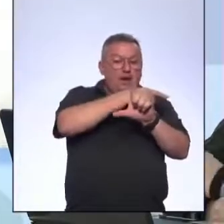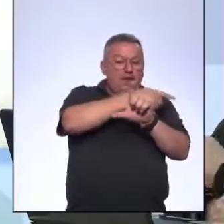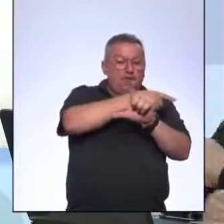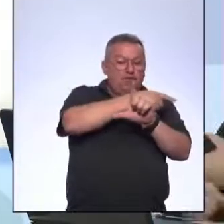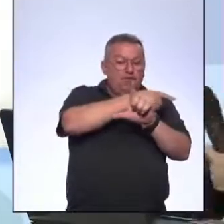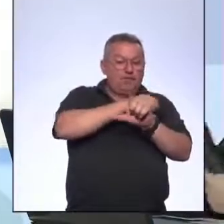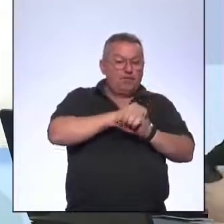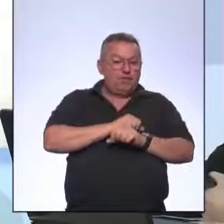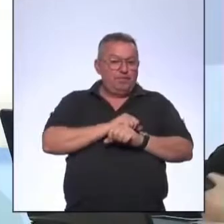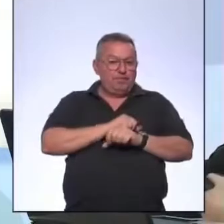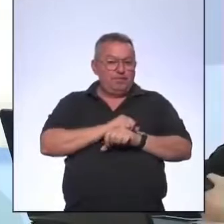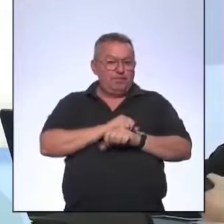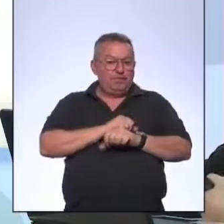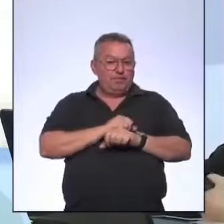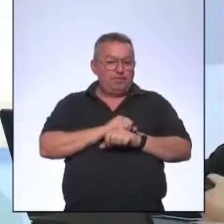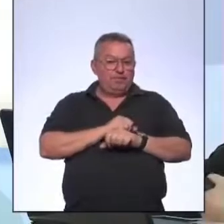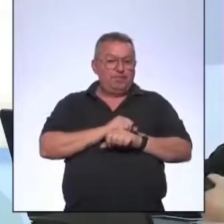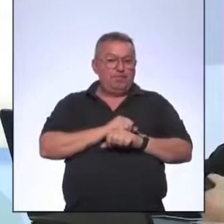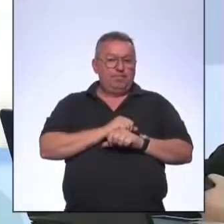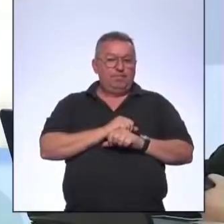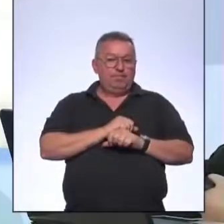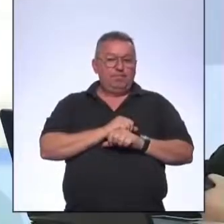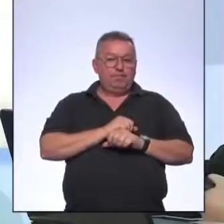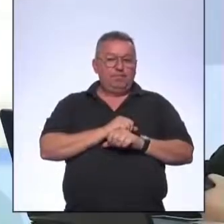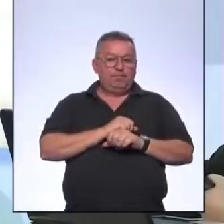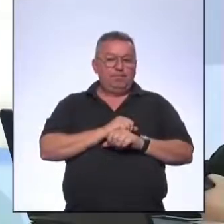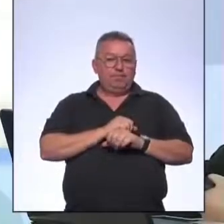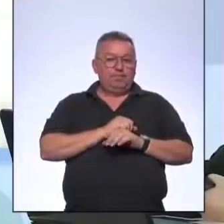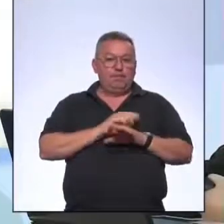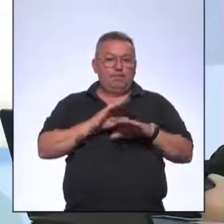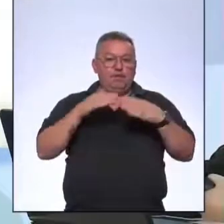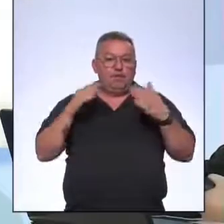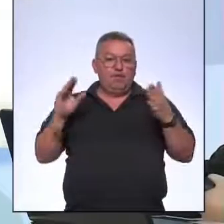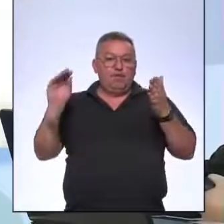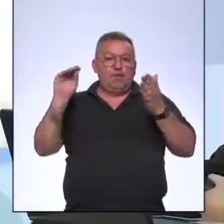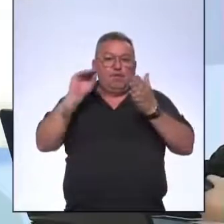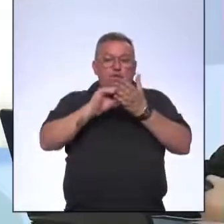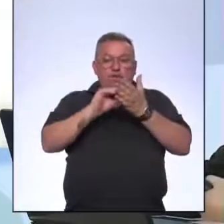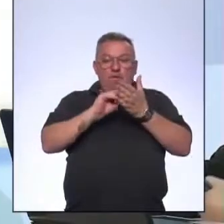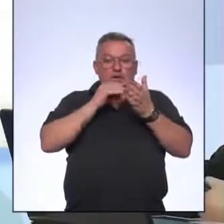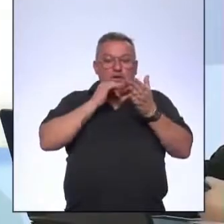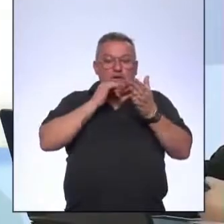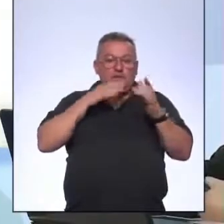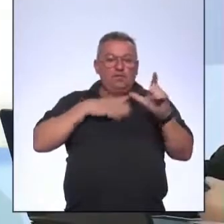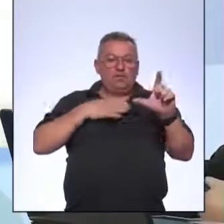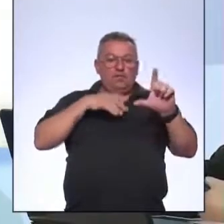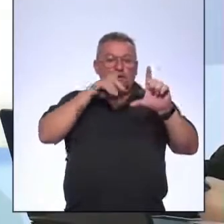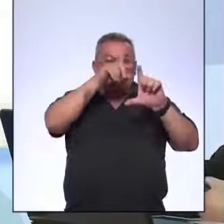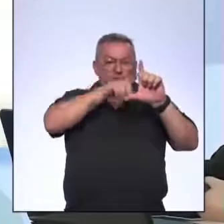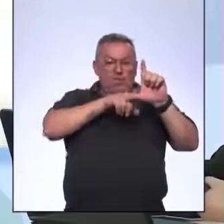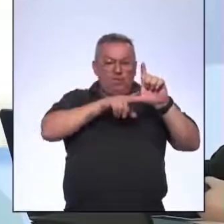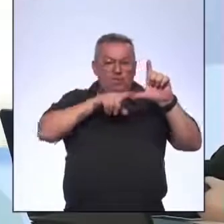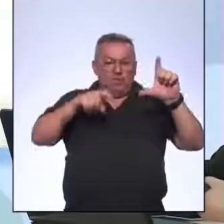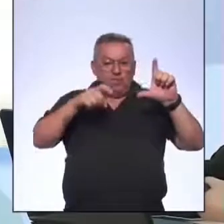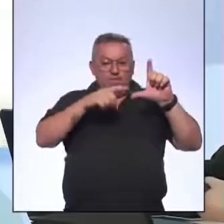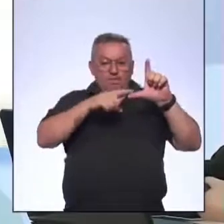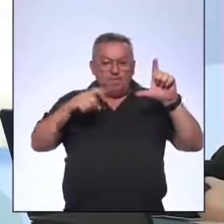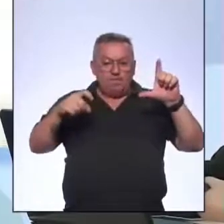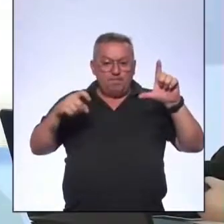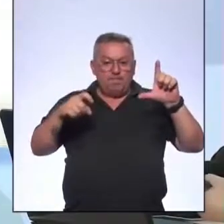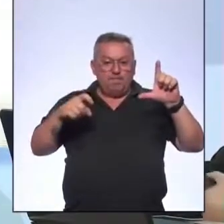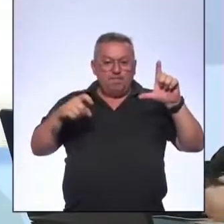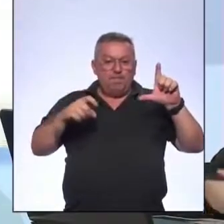o negativos correto então eu vou colocar para mim a função para o meu gráfico